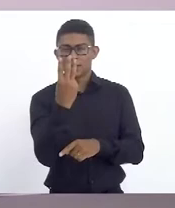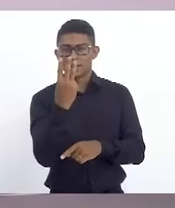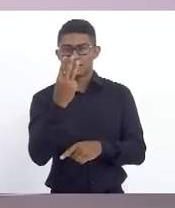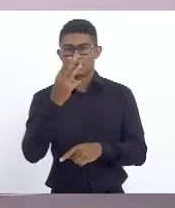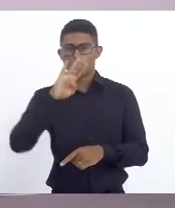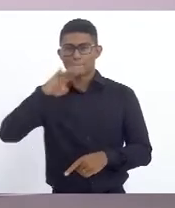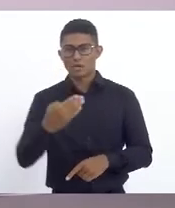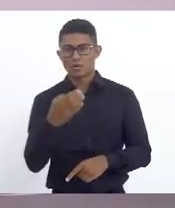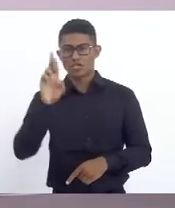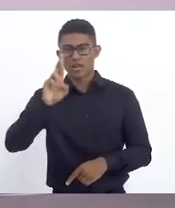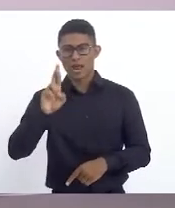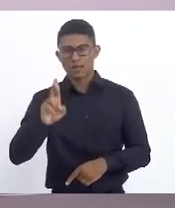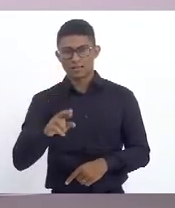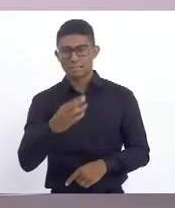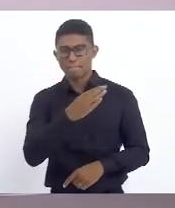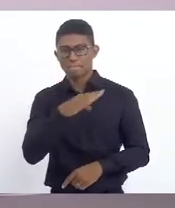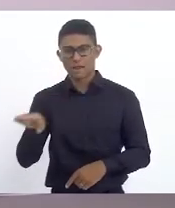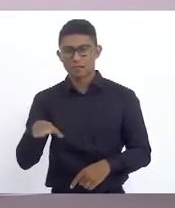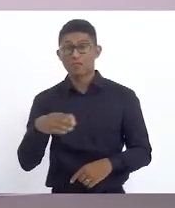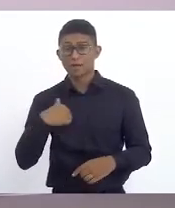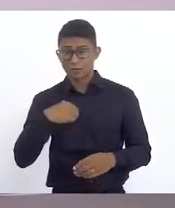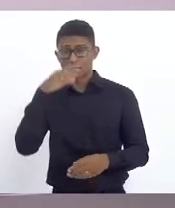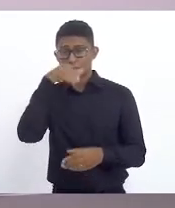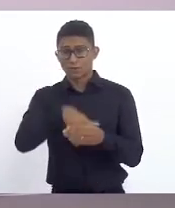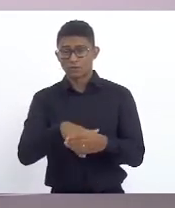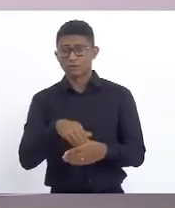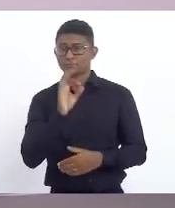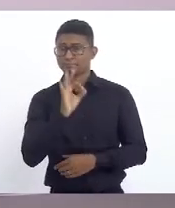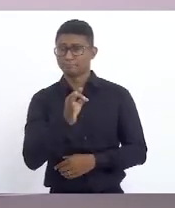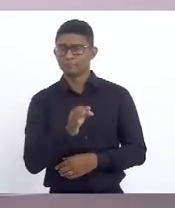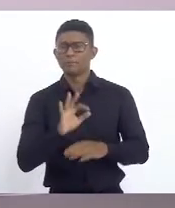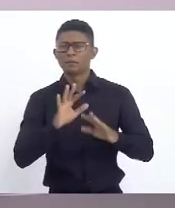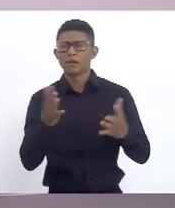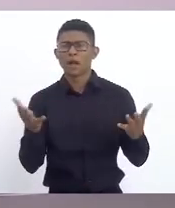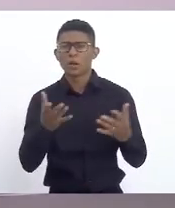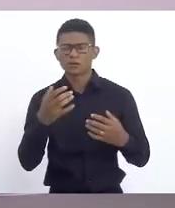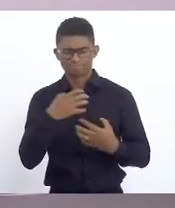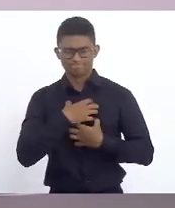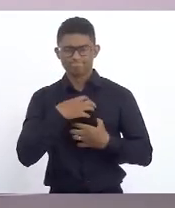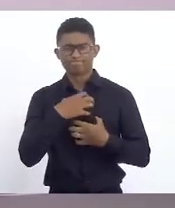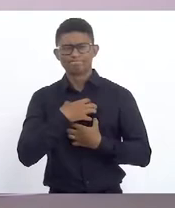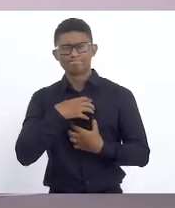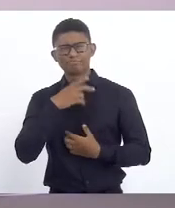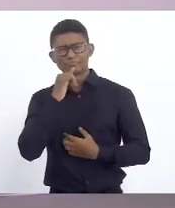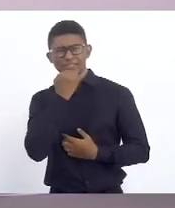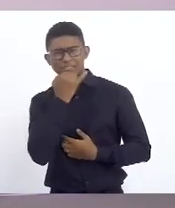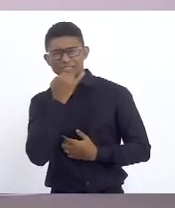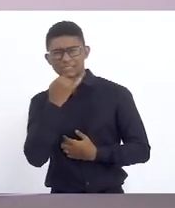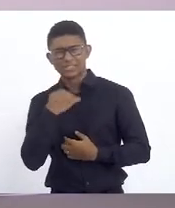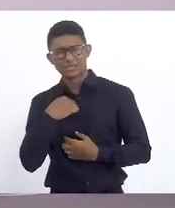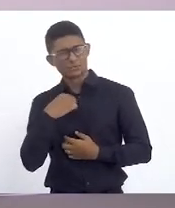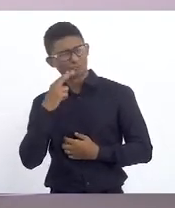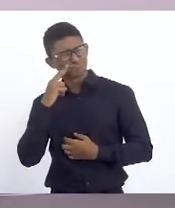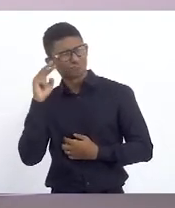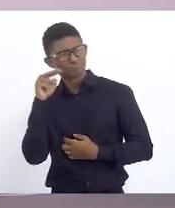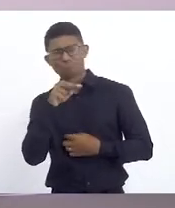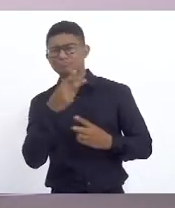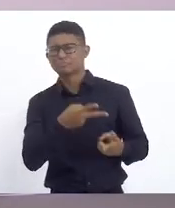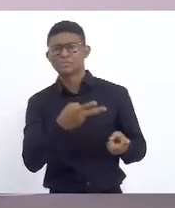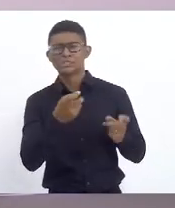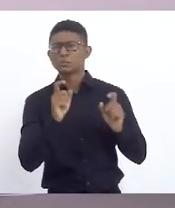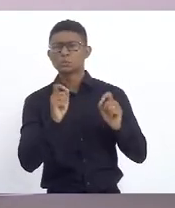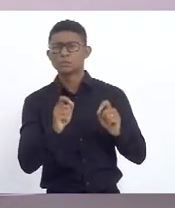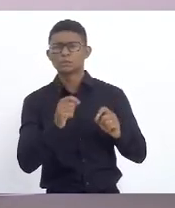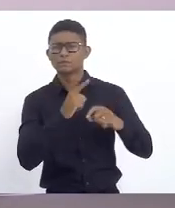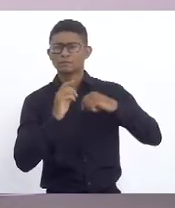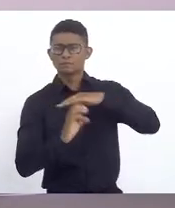Eu votei isso. E com muita tristeza, eu vejo que a SEDAI não conseguiu